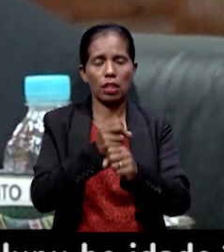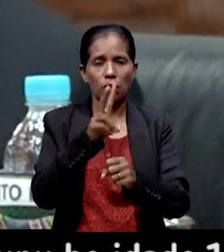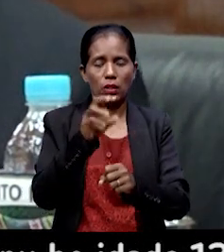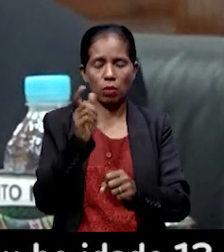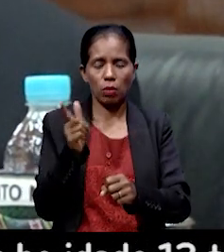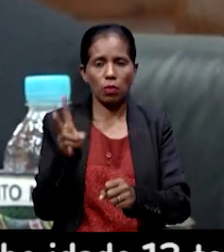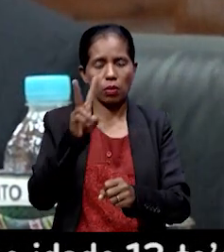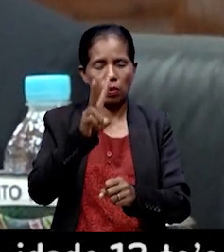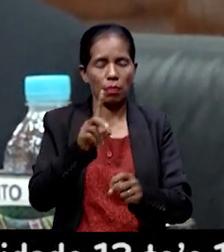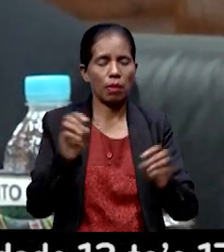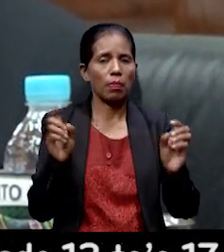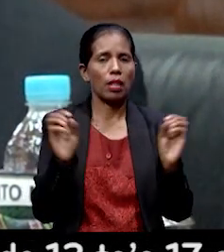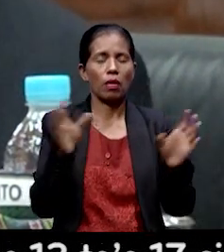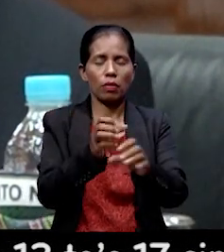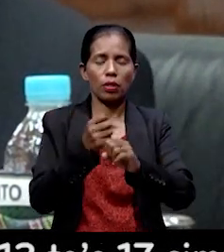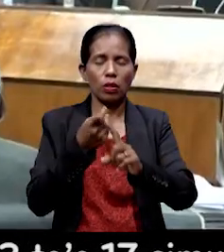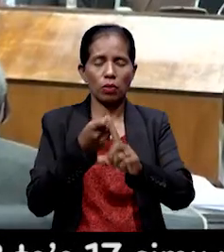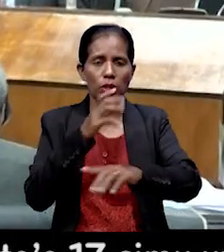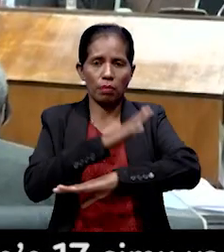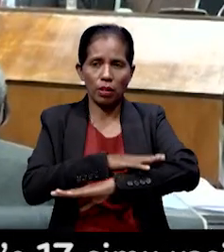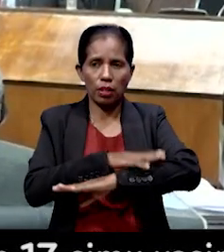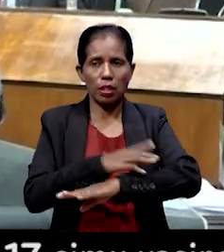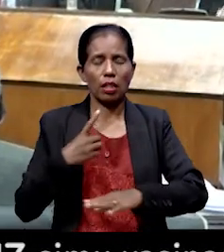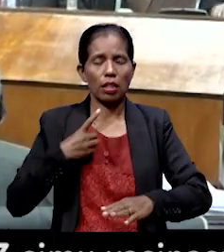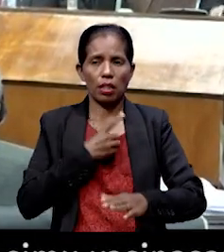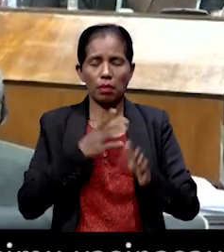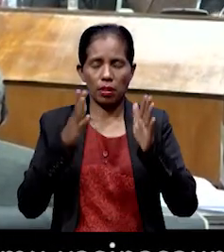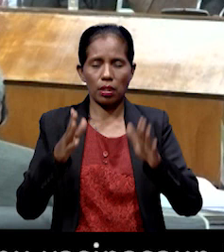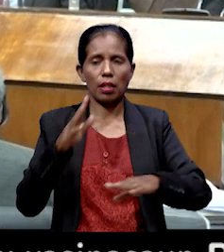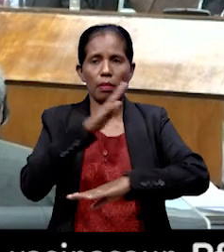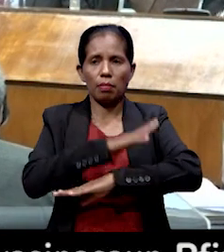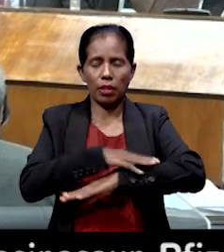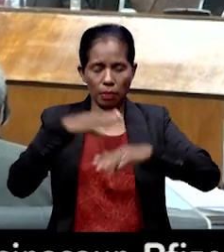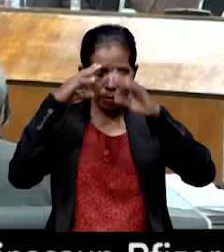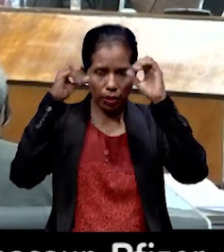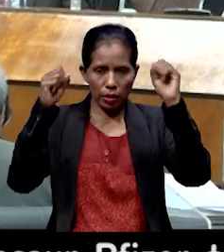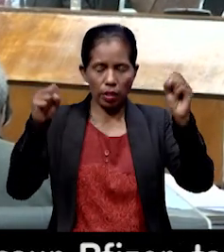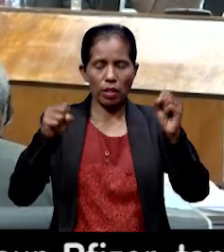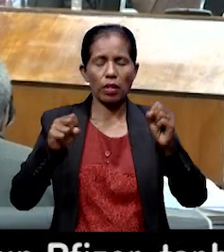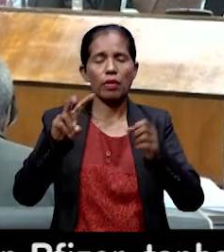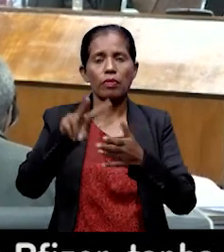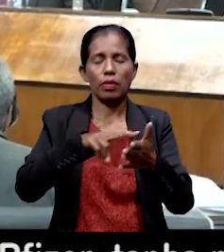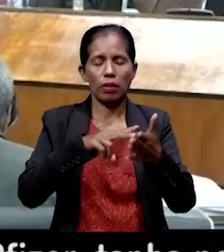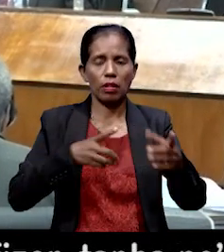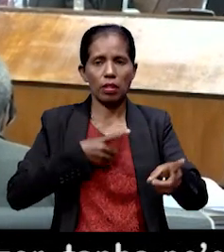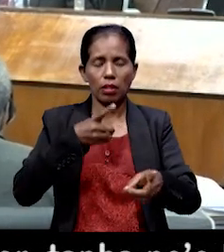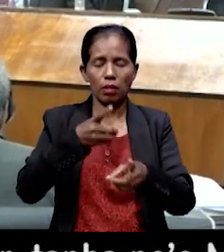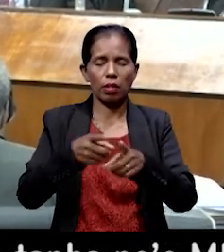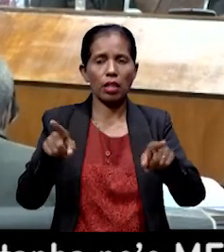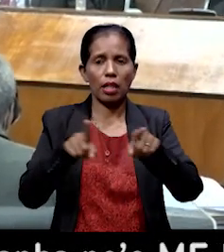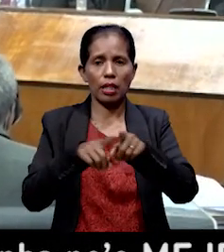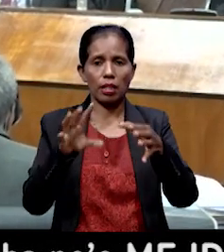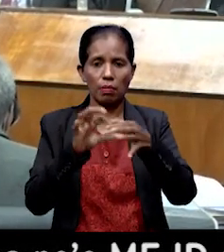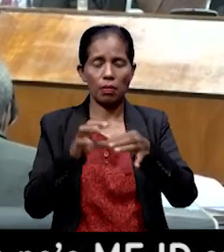bela admiti husi meza tambane deputada ne considera meza presidência viola ne direito no dar membro parlamento